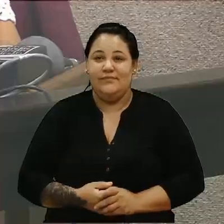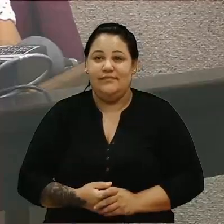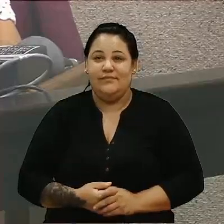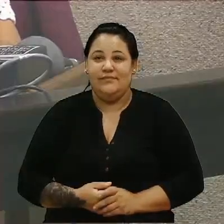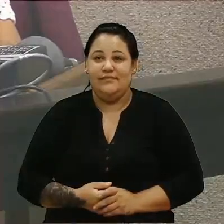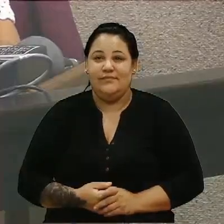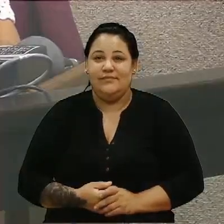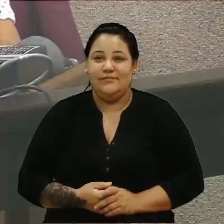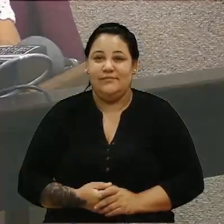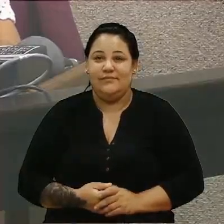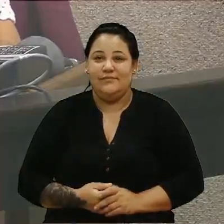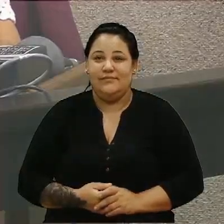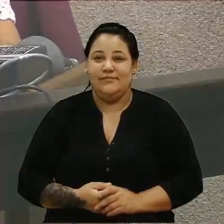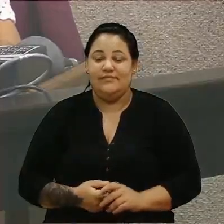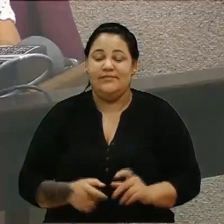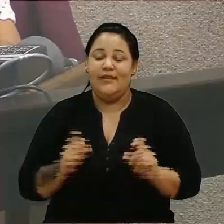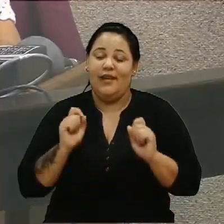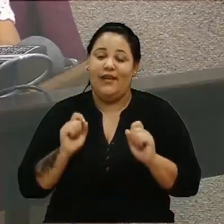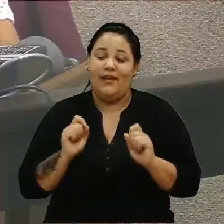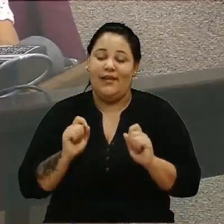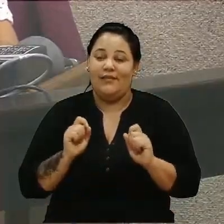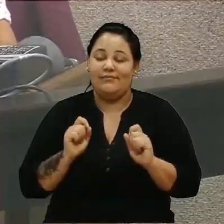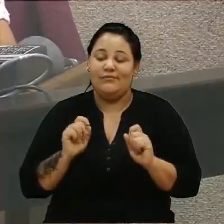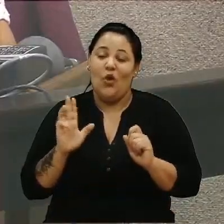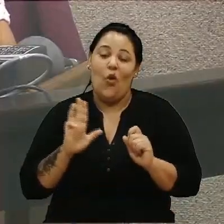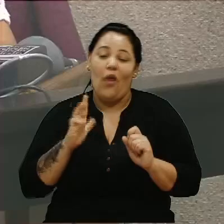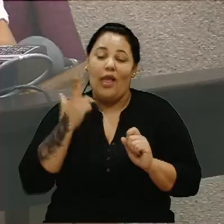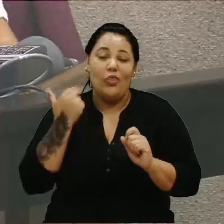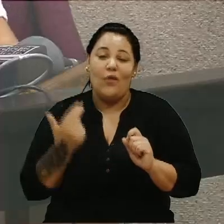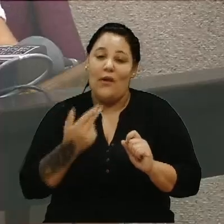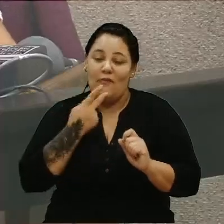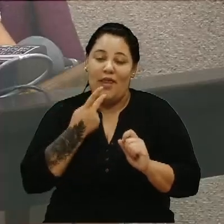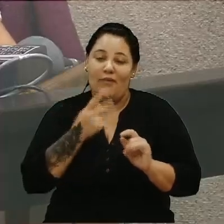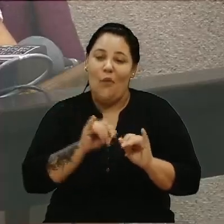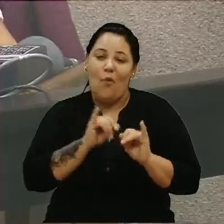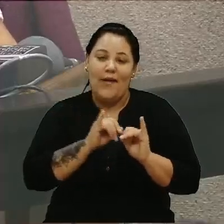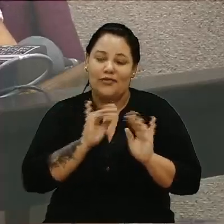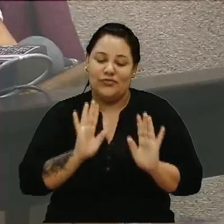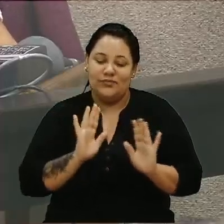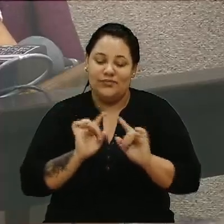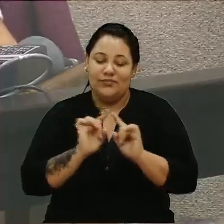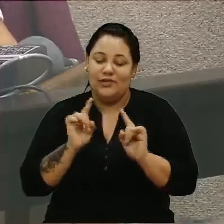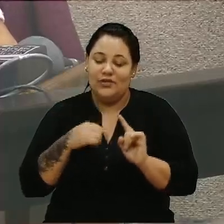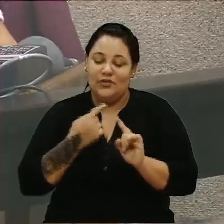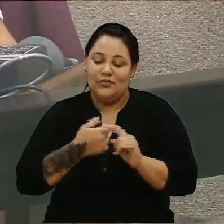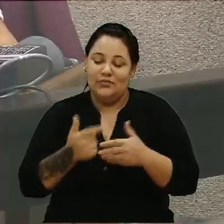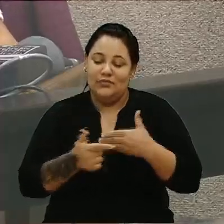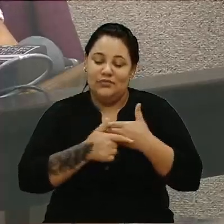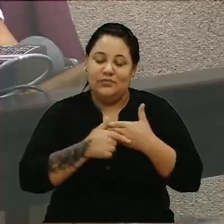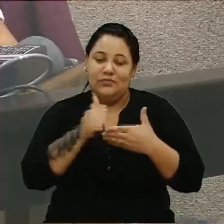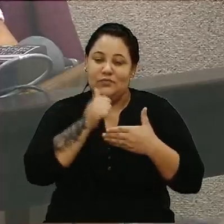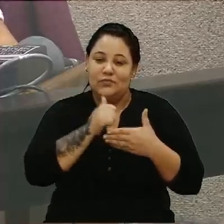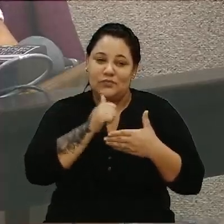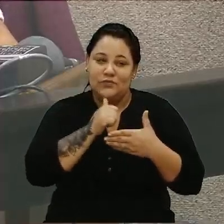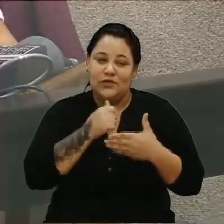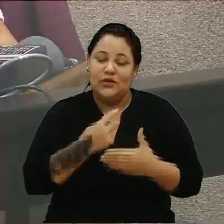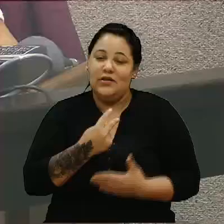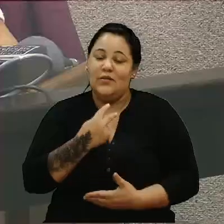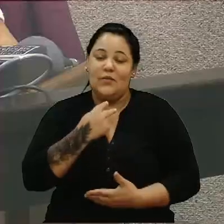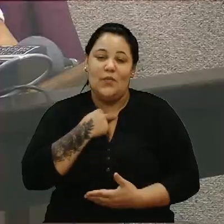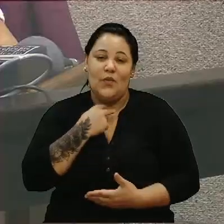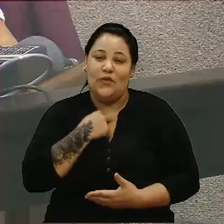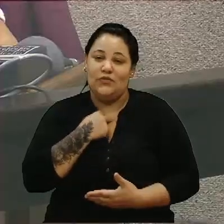que para ele já é normal essas coisas, né? Mas para nós, como mulheres, não pode